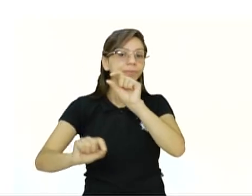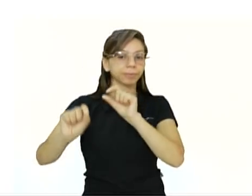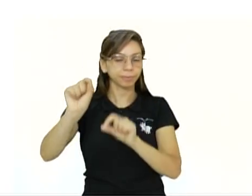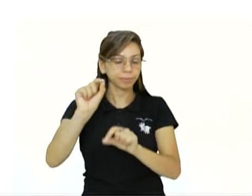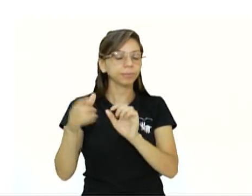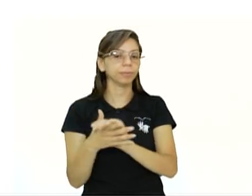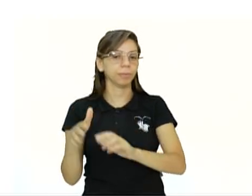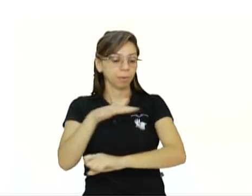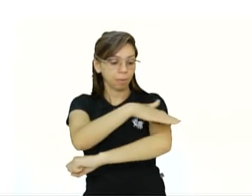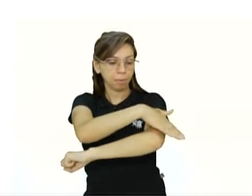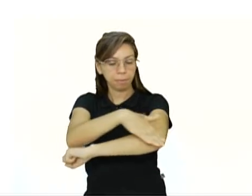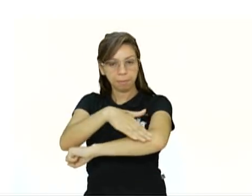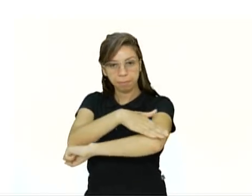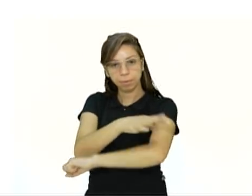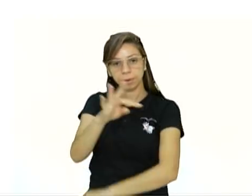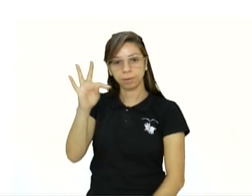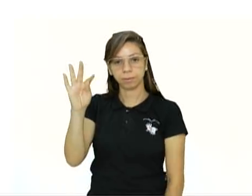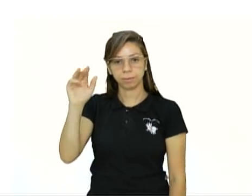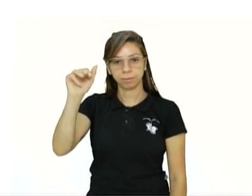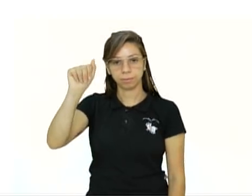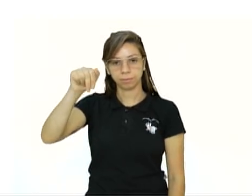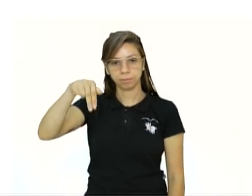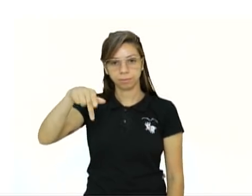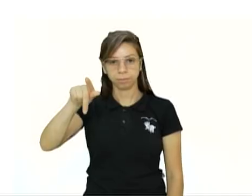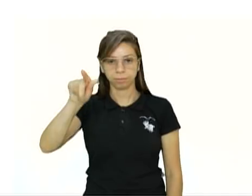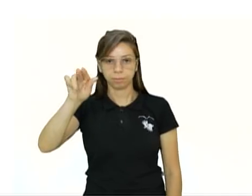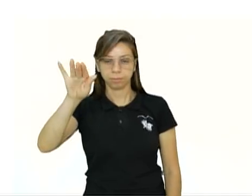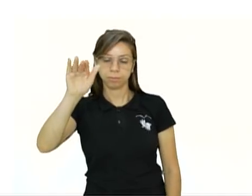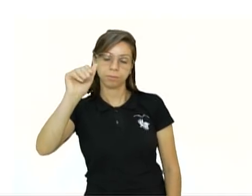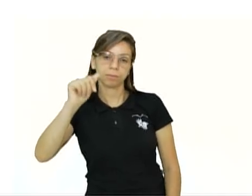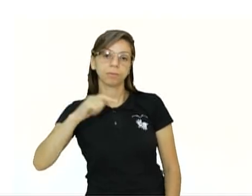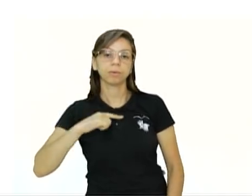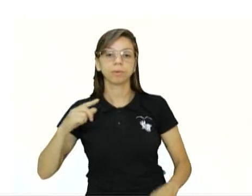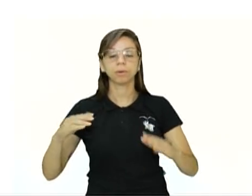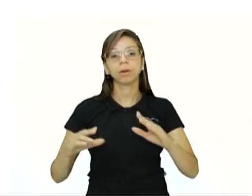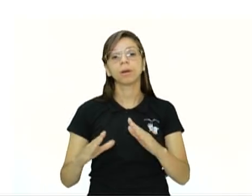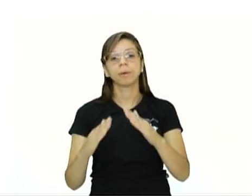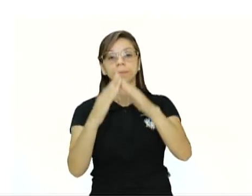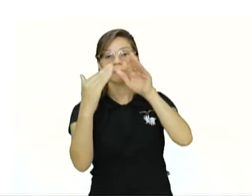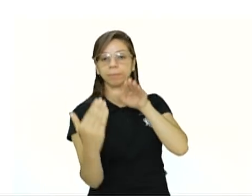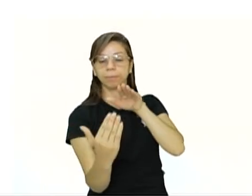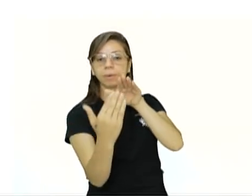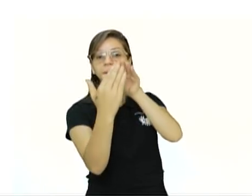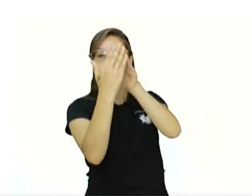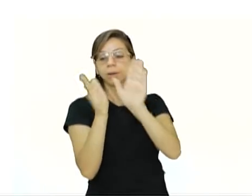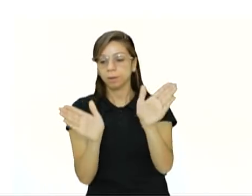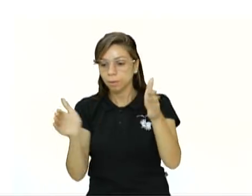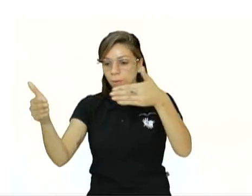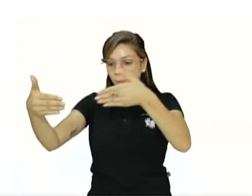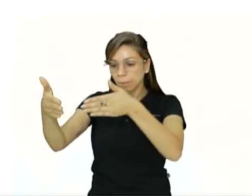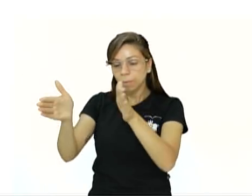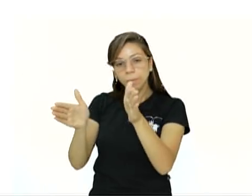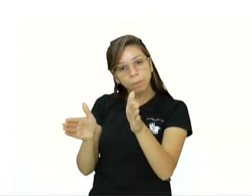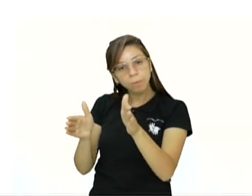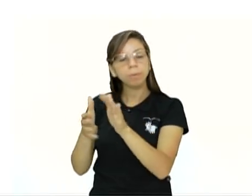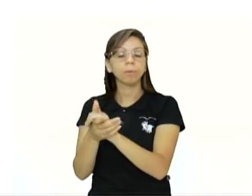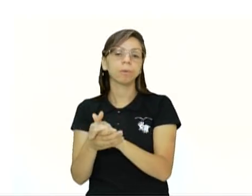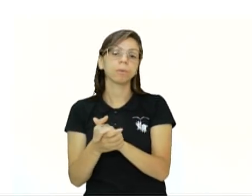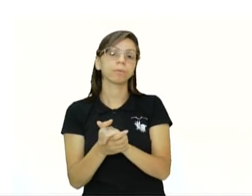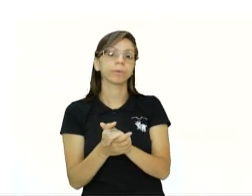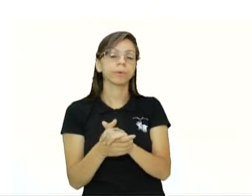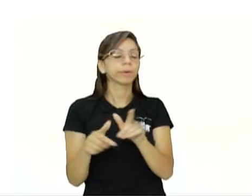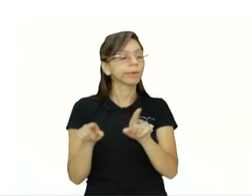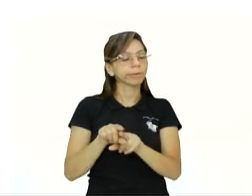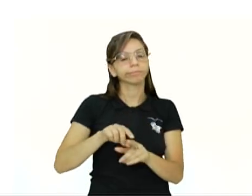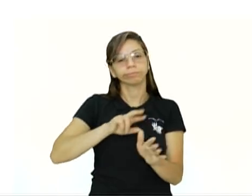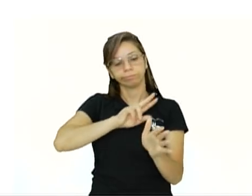no Parque Tanguá, nós vimos diferentes formas geométricas, como a pirâmide, o cubo, o bloco retangular e etc. Alguns